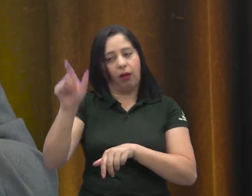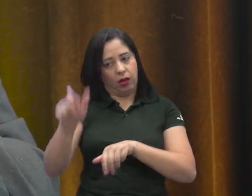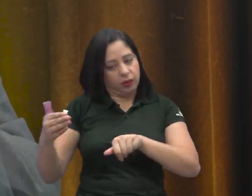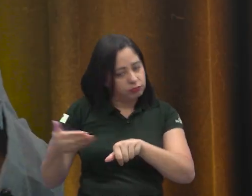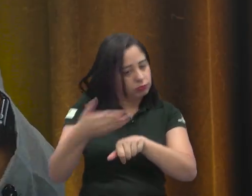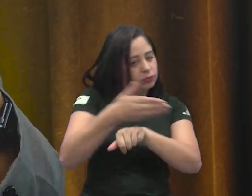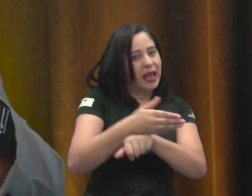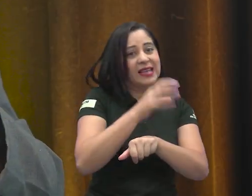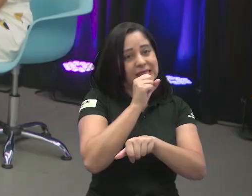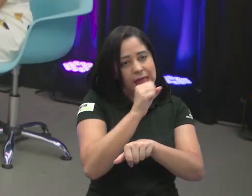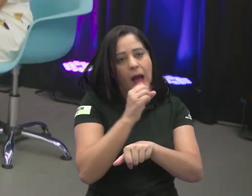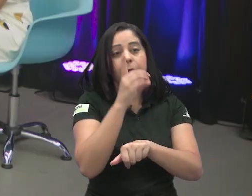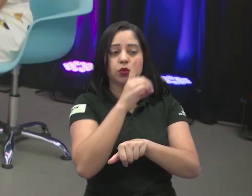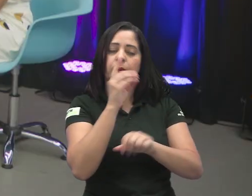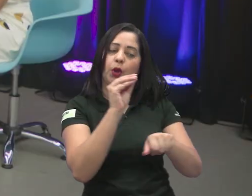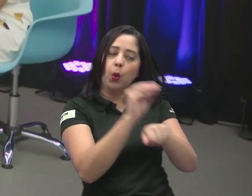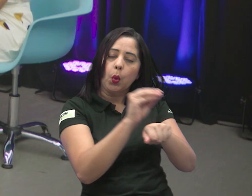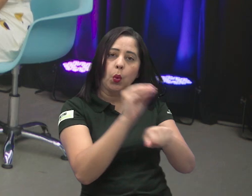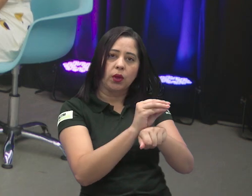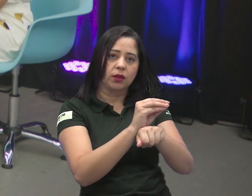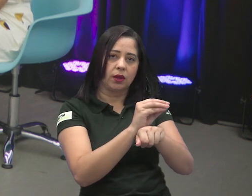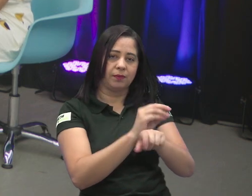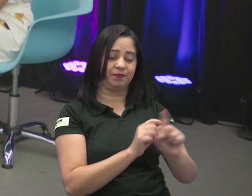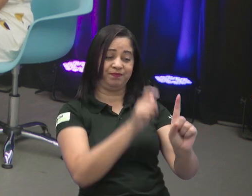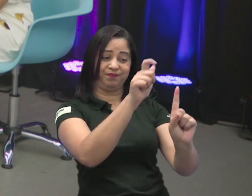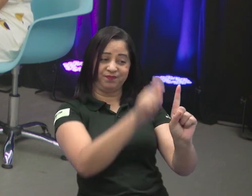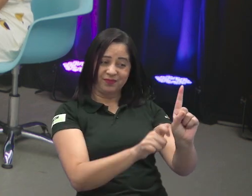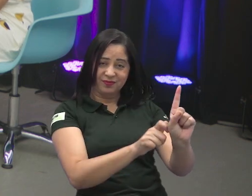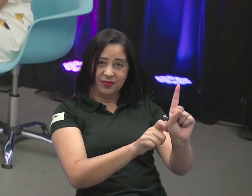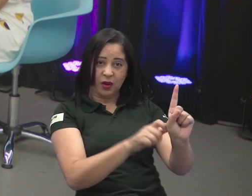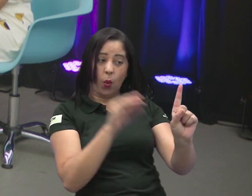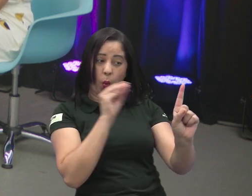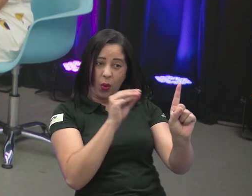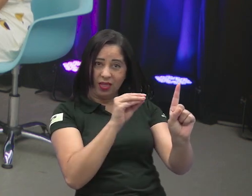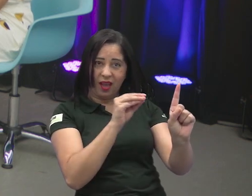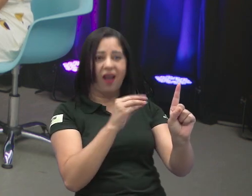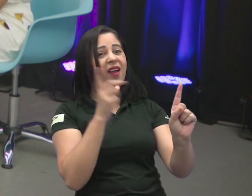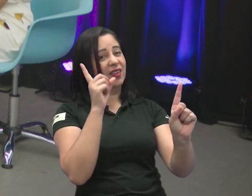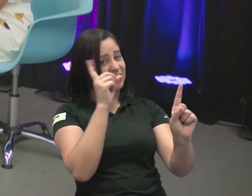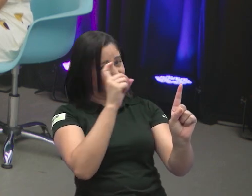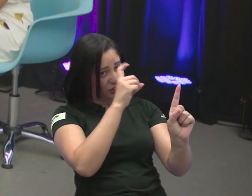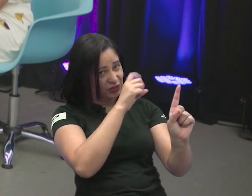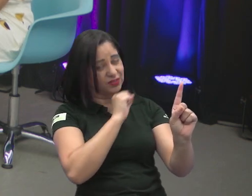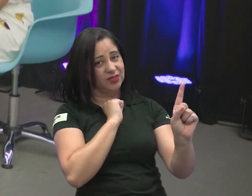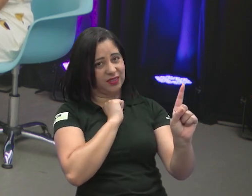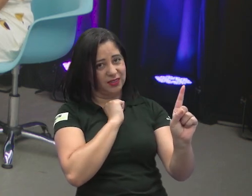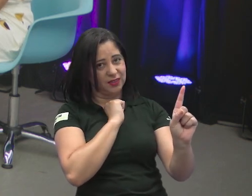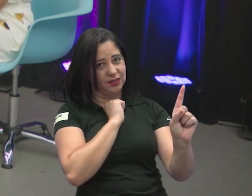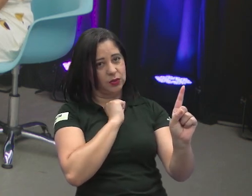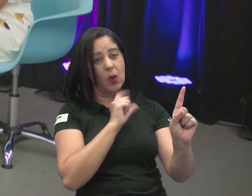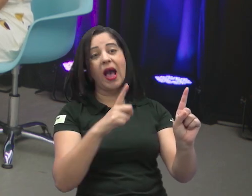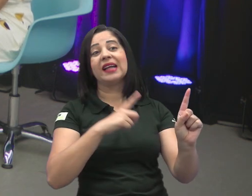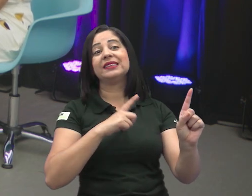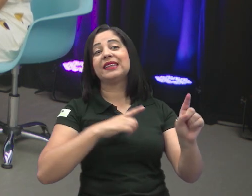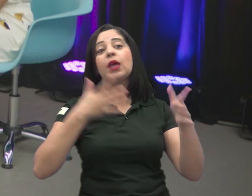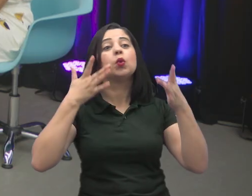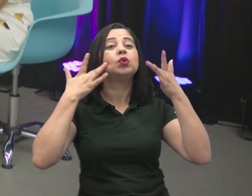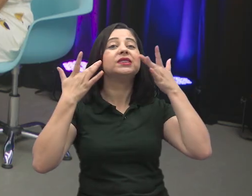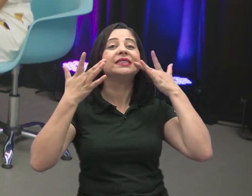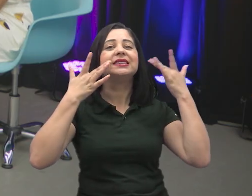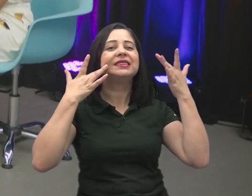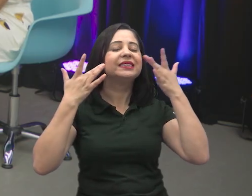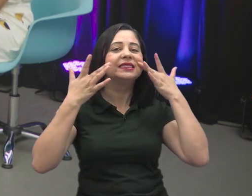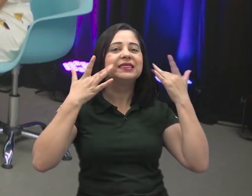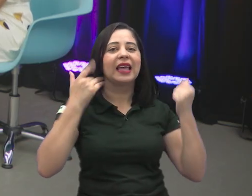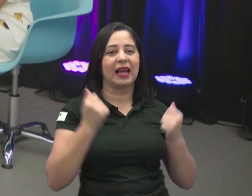outros. Sim. Então, eles revezam. Cuidar de um paciente com Alzheimer é difícil. Você tem uma peça de teatro, você